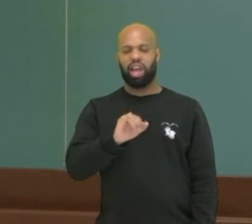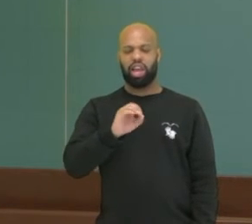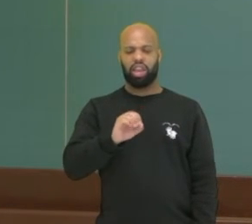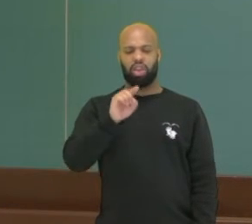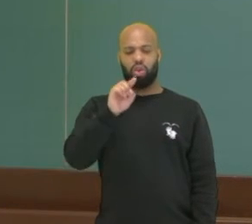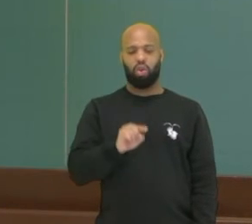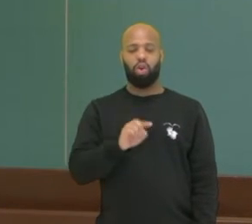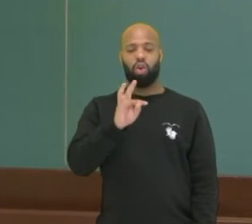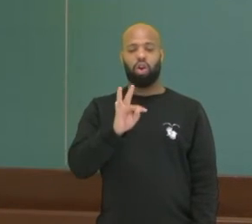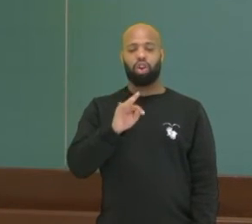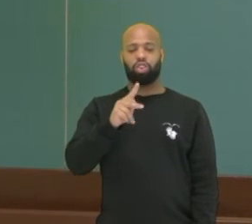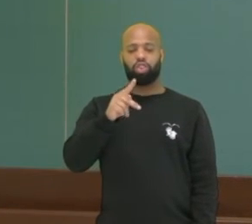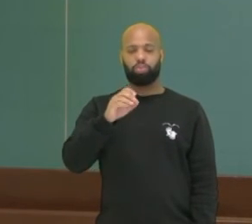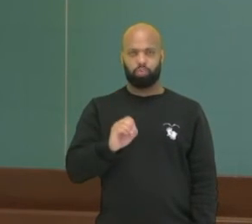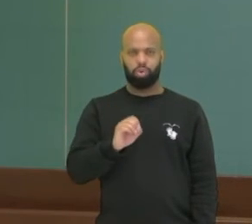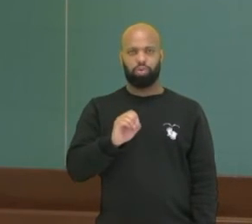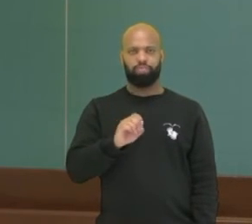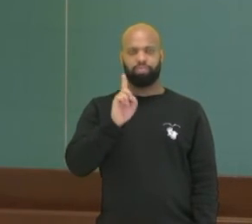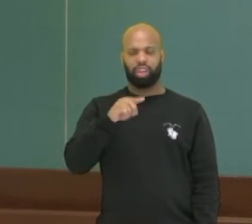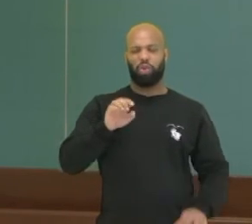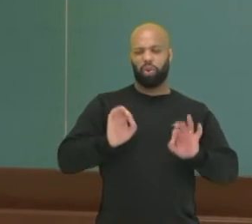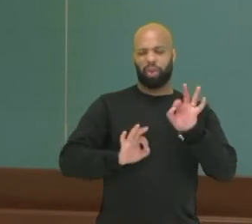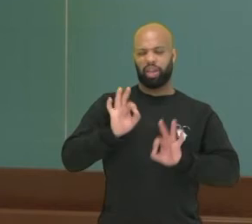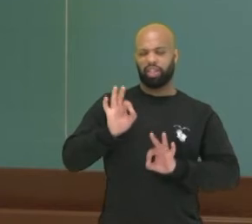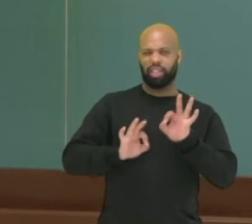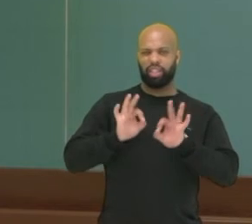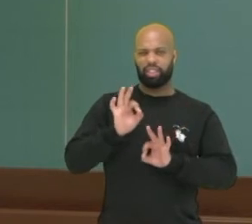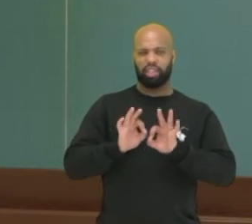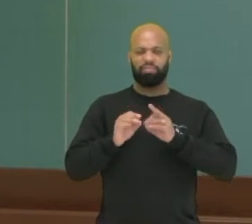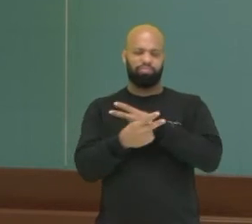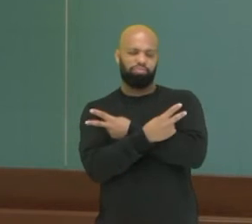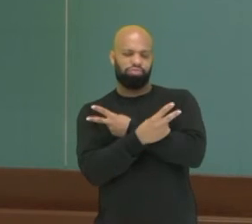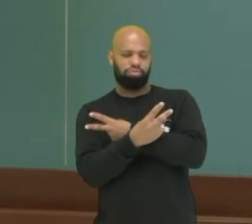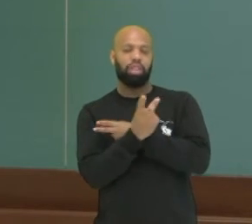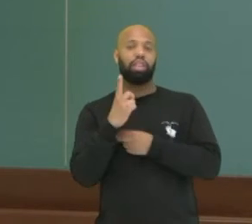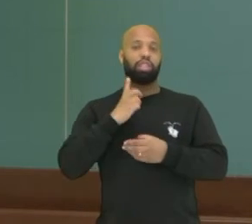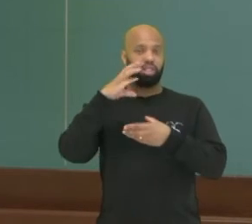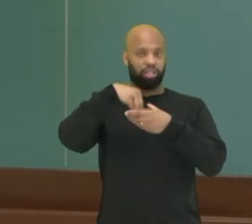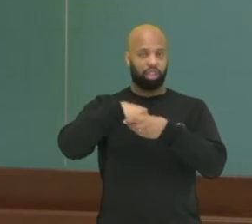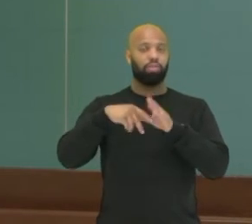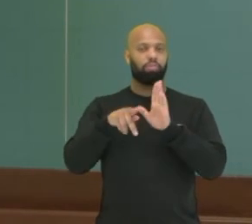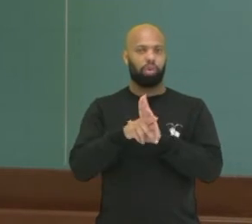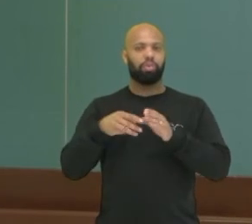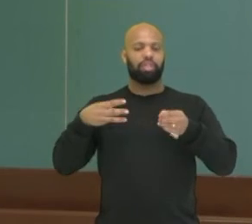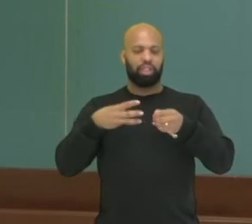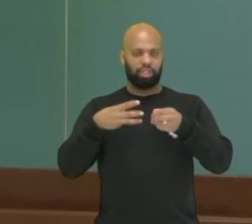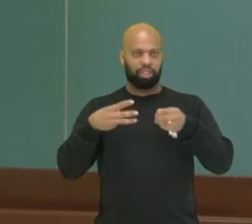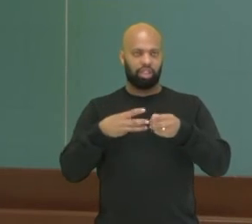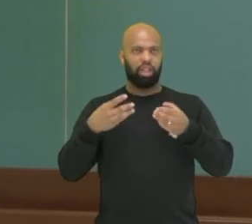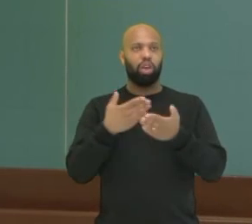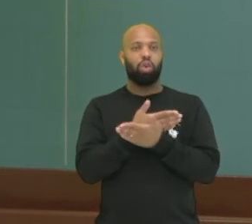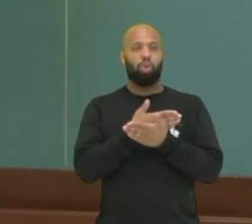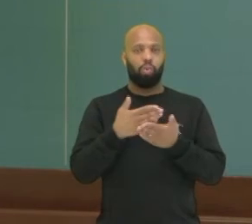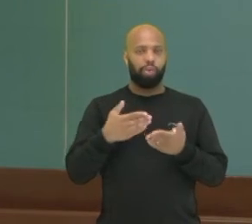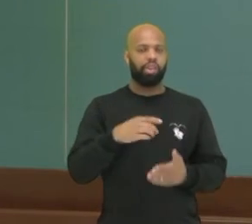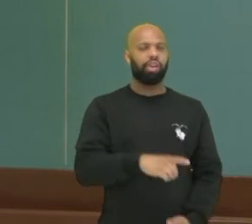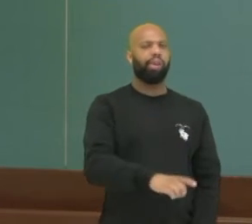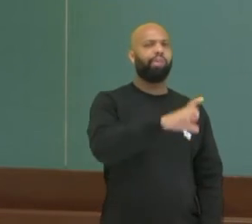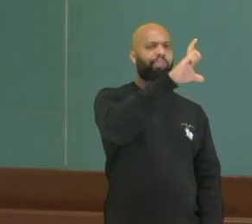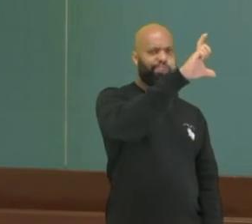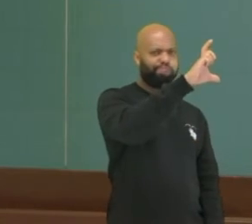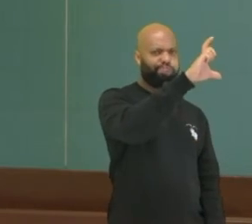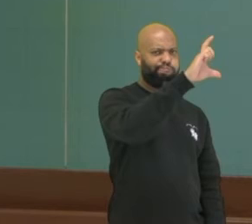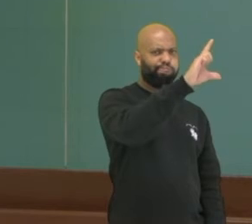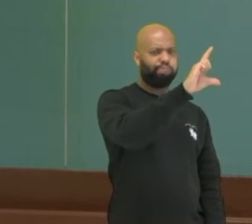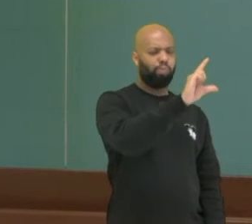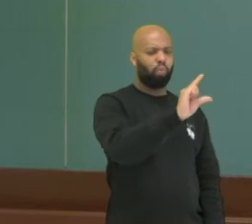identificar. E para ficar mais fácil, começamos então com os cariótipos maiores, dos maiores para